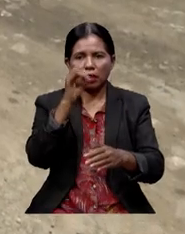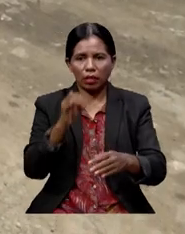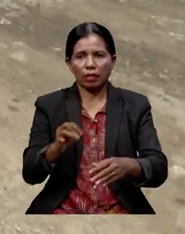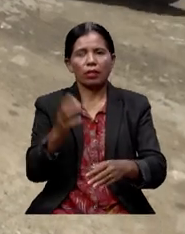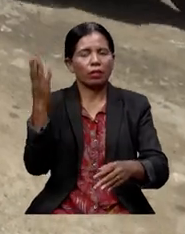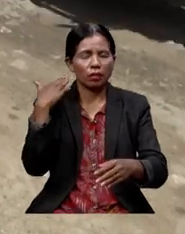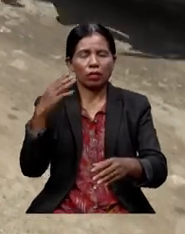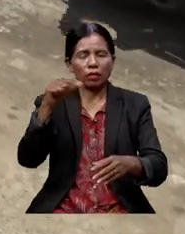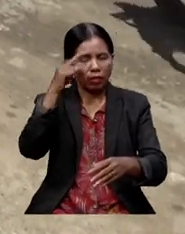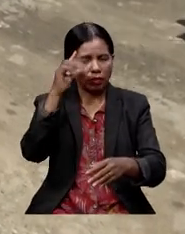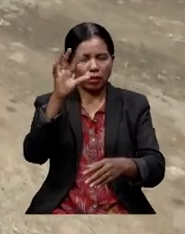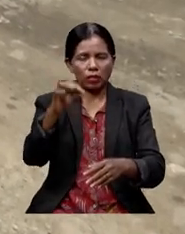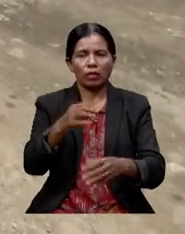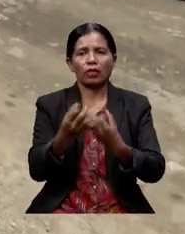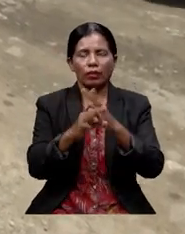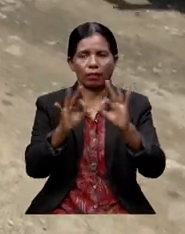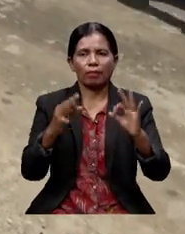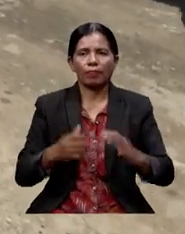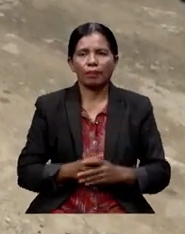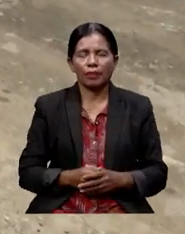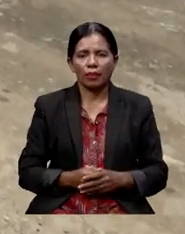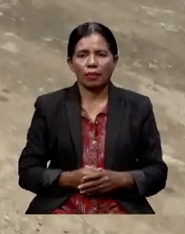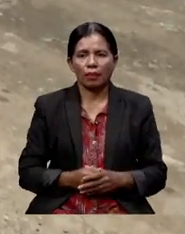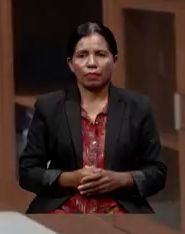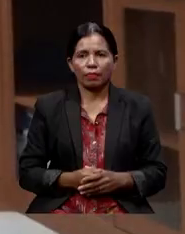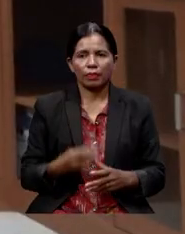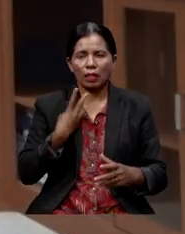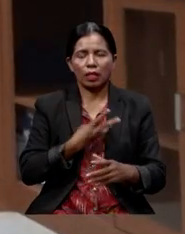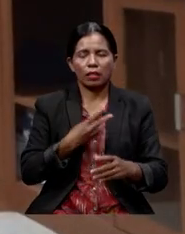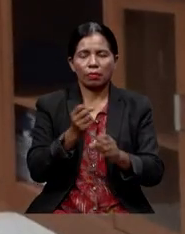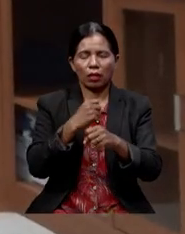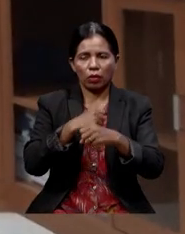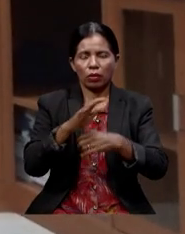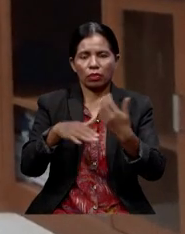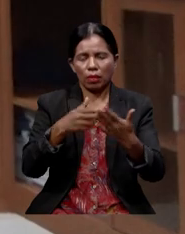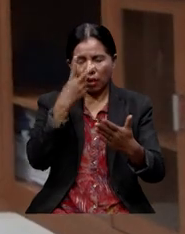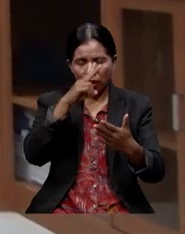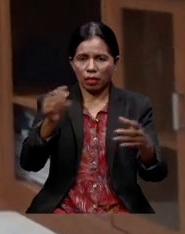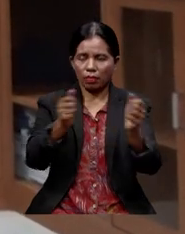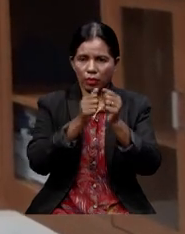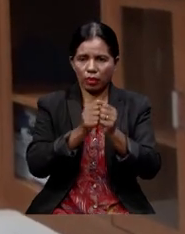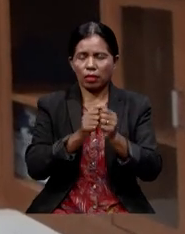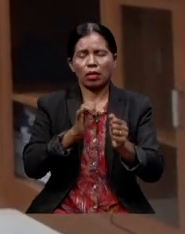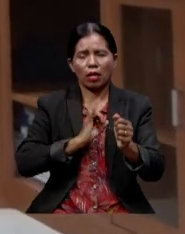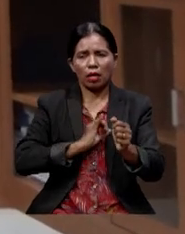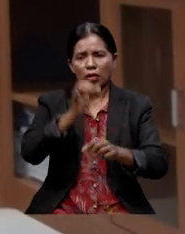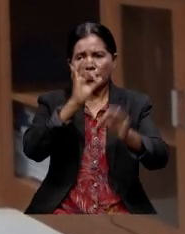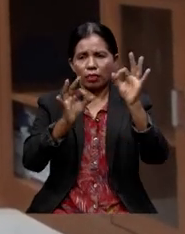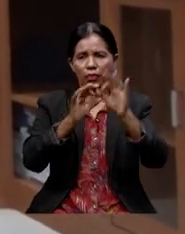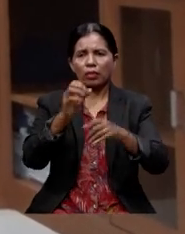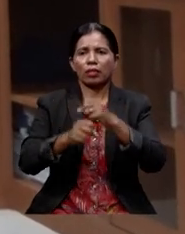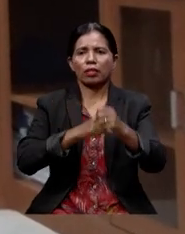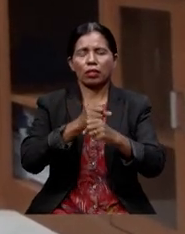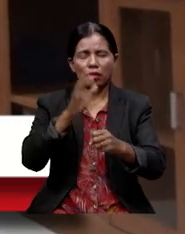antes de mandar o governo da CIA e remata. Vá, daí também a outra vez acompanha ela. Ao fiar que até depois de Tina